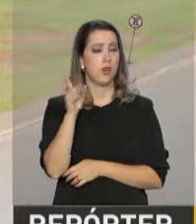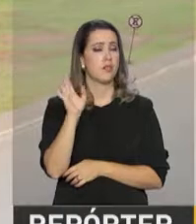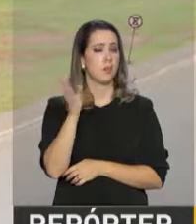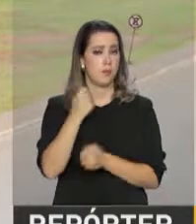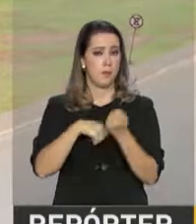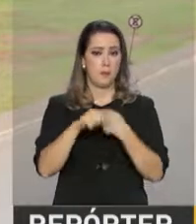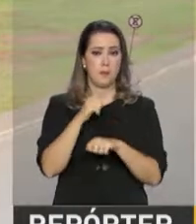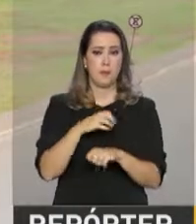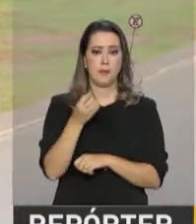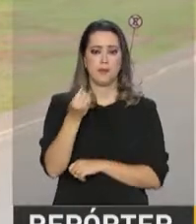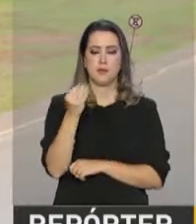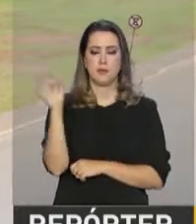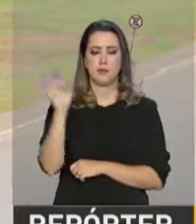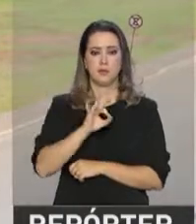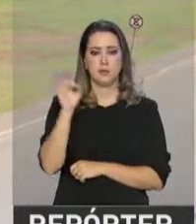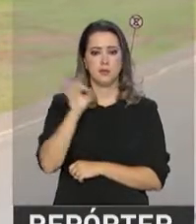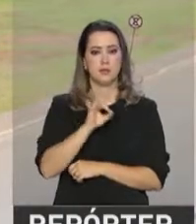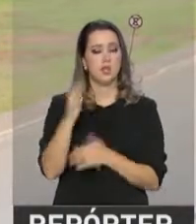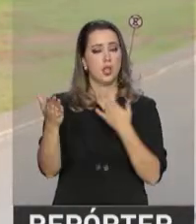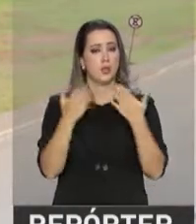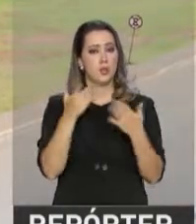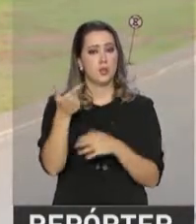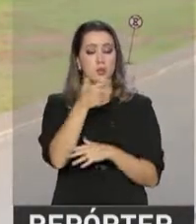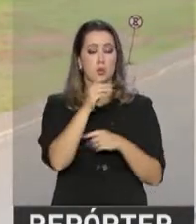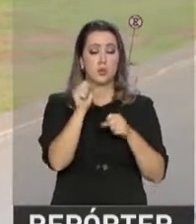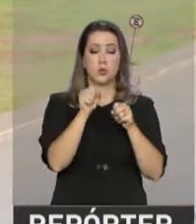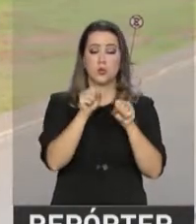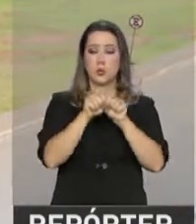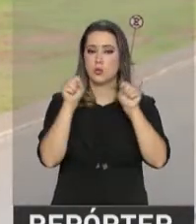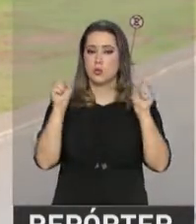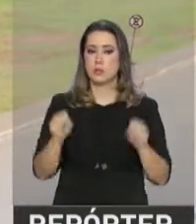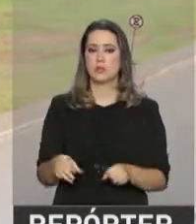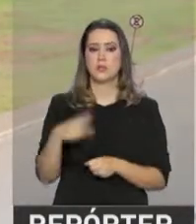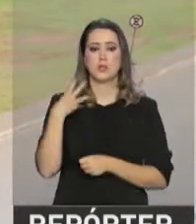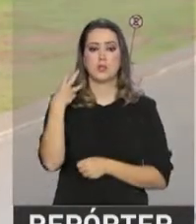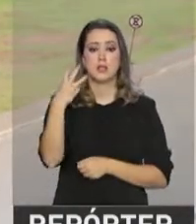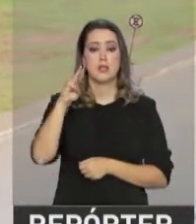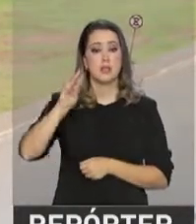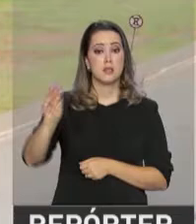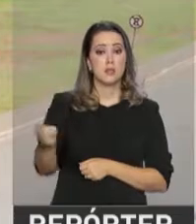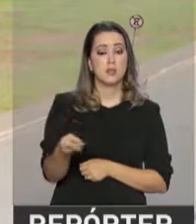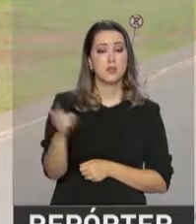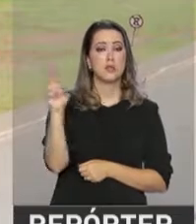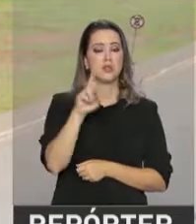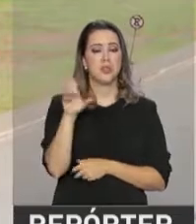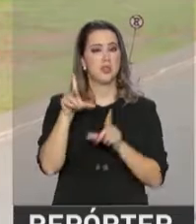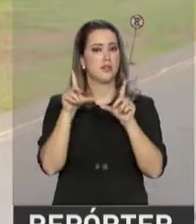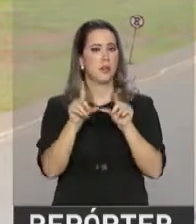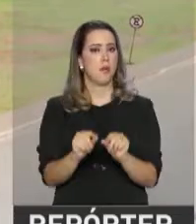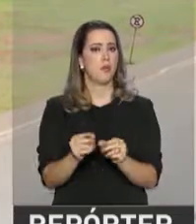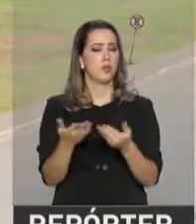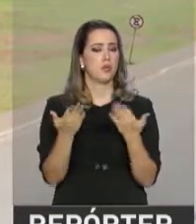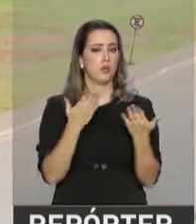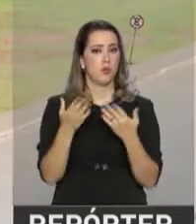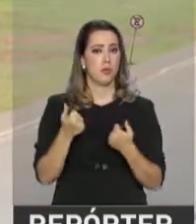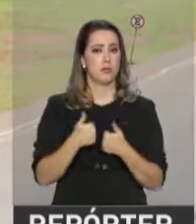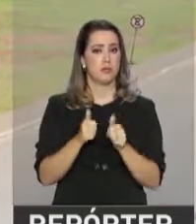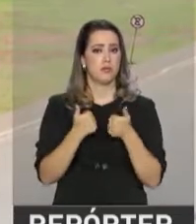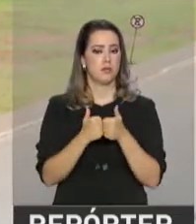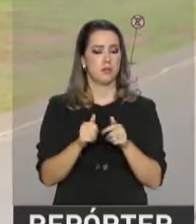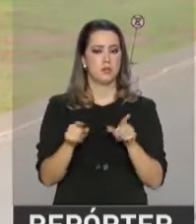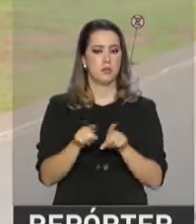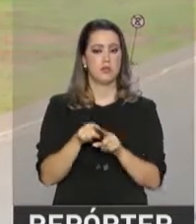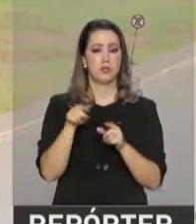uma economia de 60% em relação aos outros sistemas foram 3 milhões de reais a menos em gastos com transportes neste ano